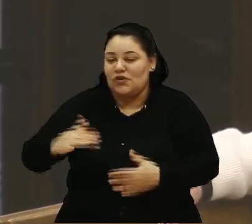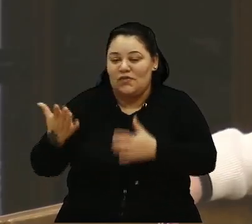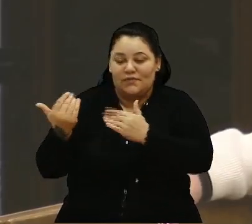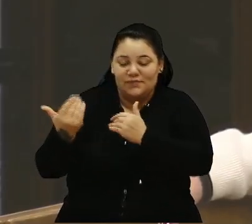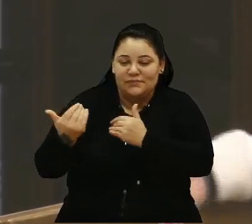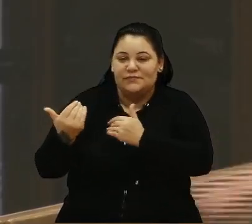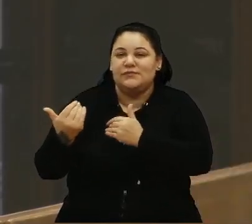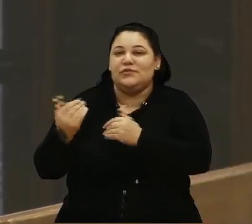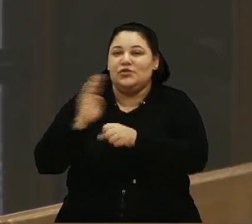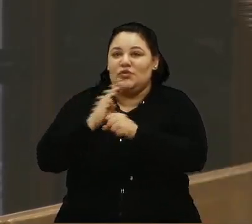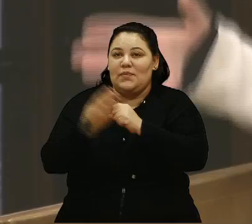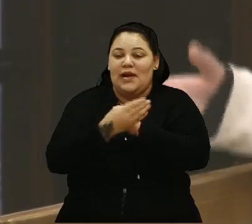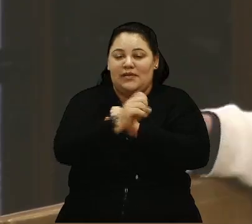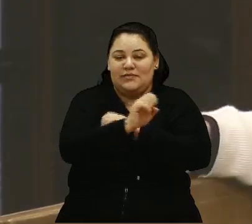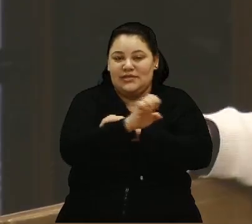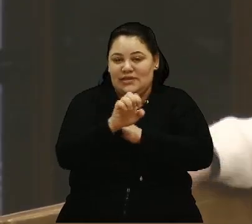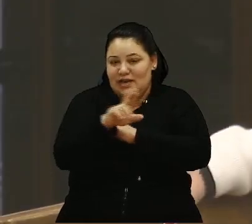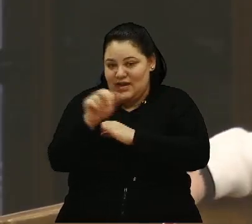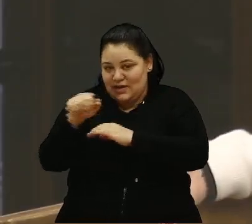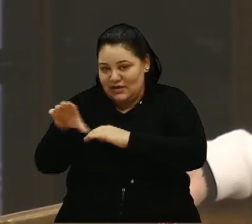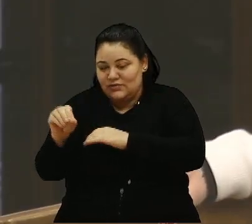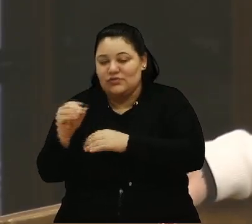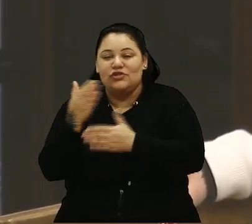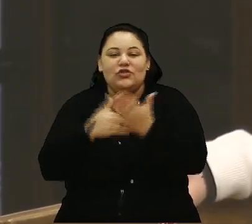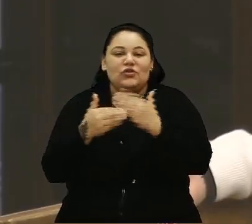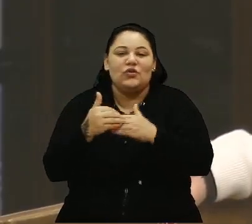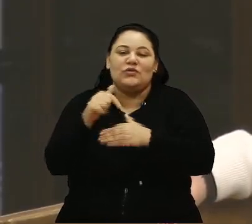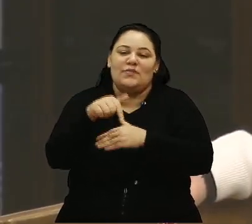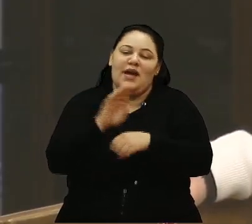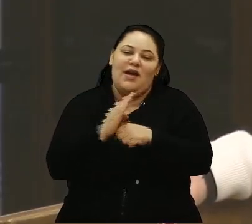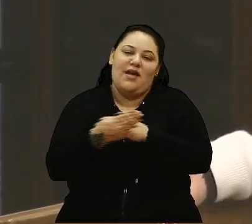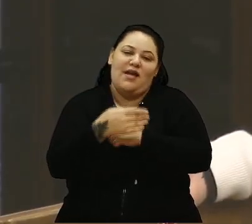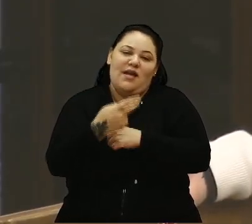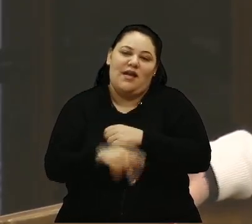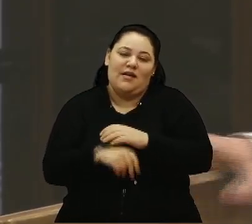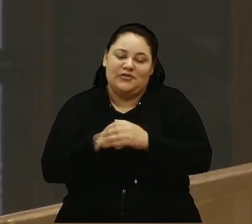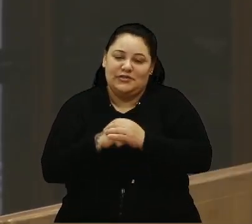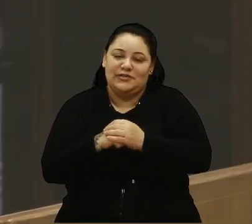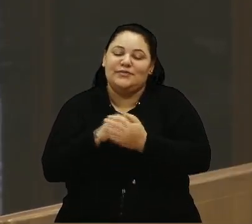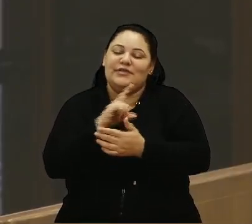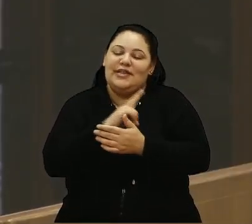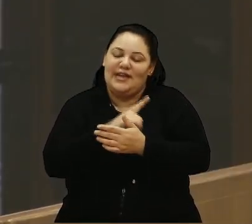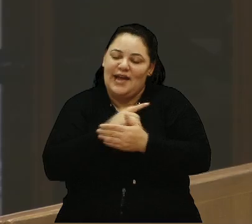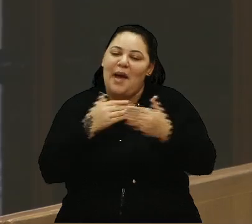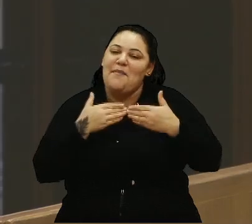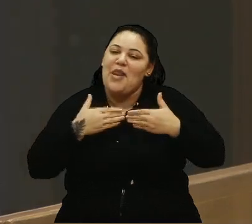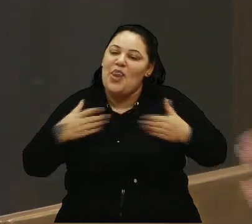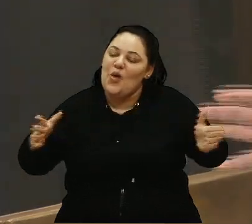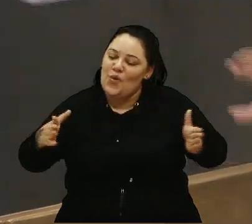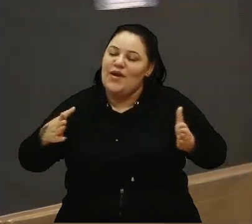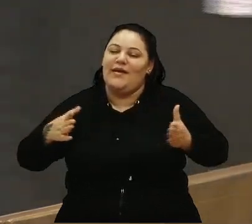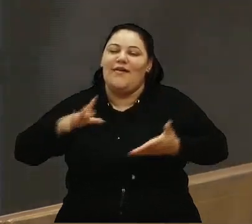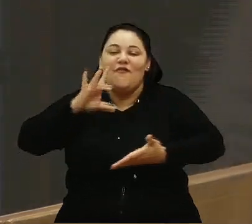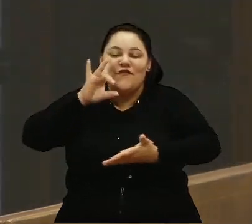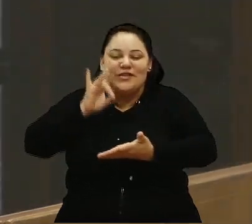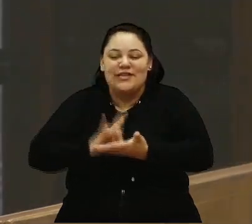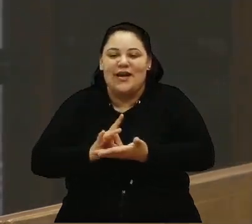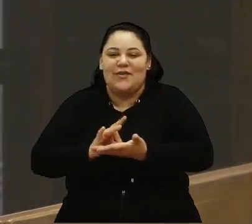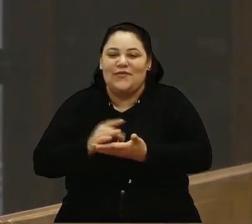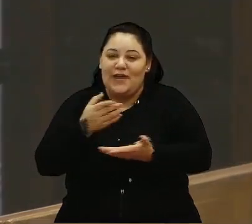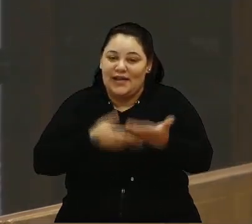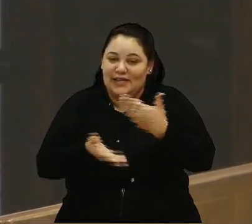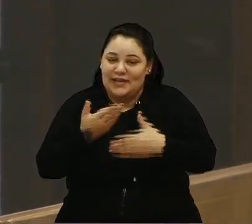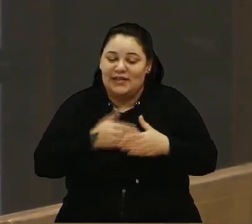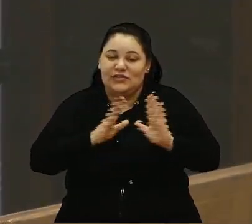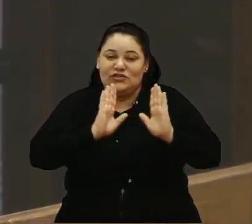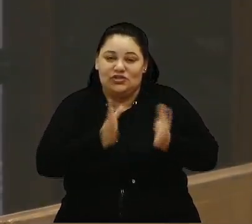bairro Serrano e de todos os bairros aqui de Caxias do Sul. Então, ter a abertura desse espaço, que vai atender já